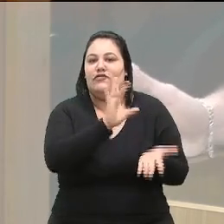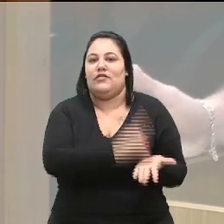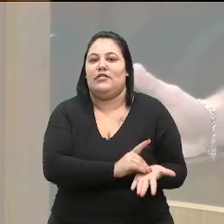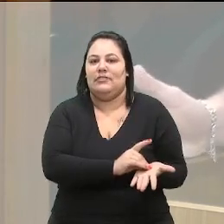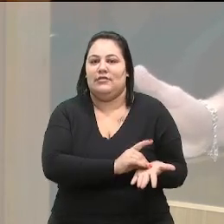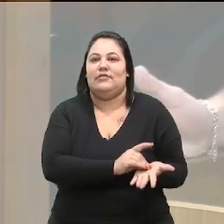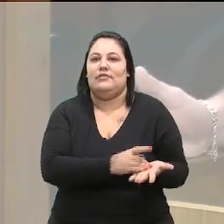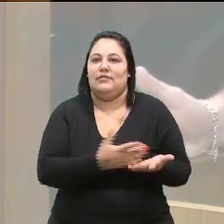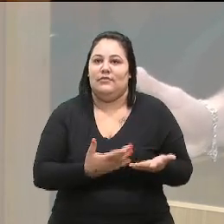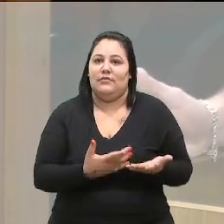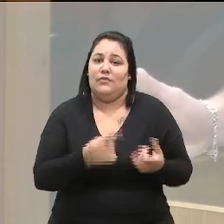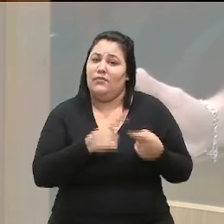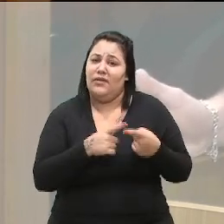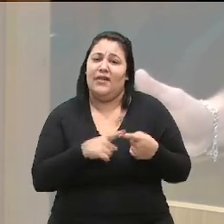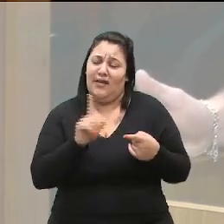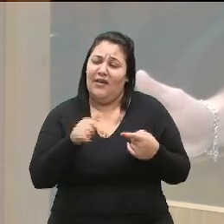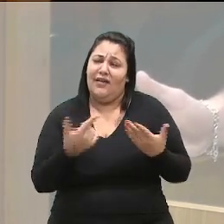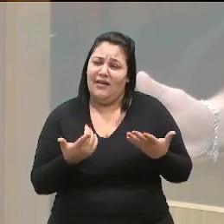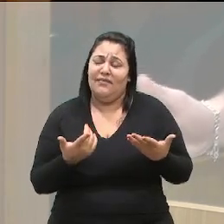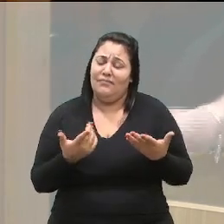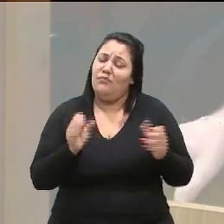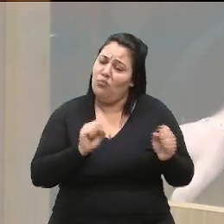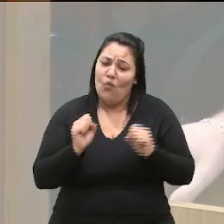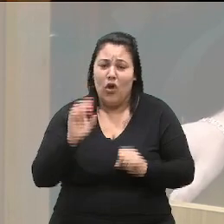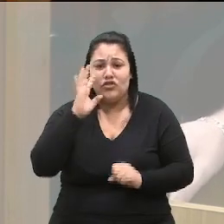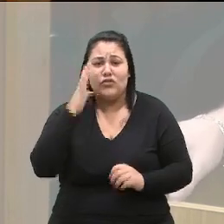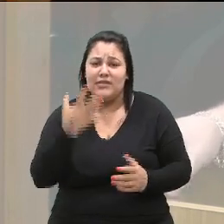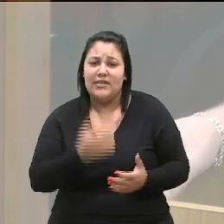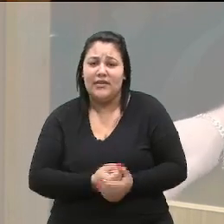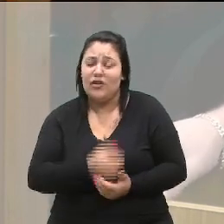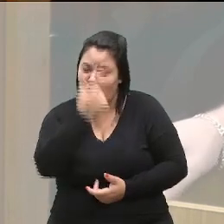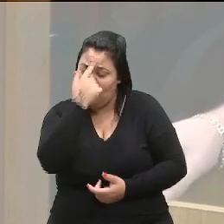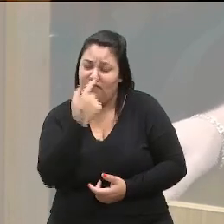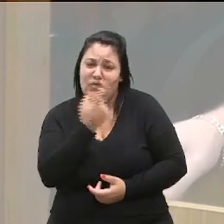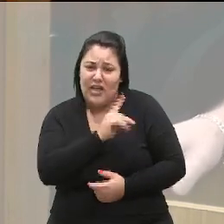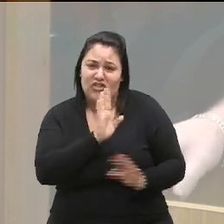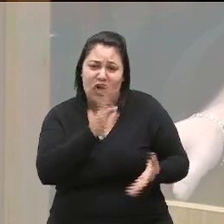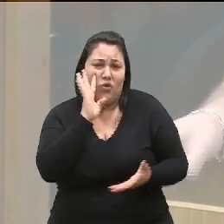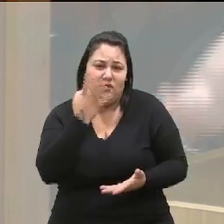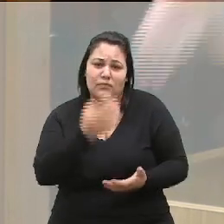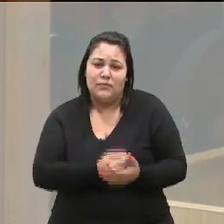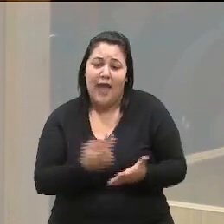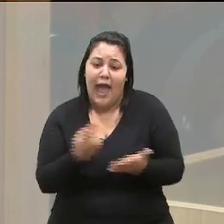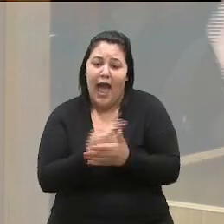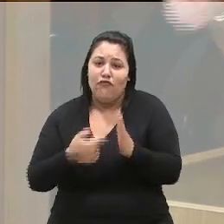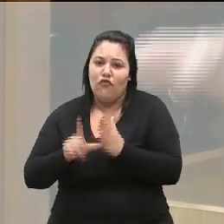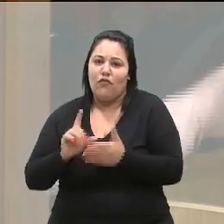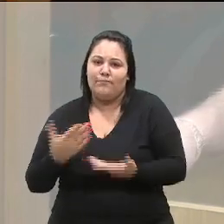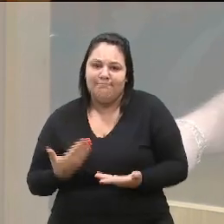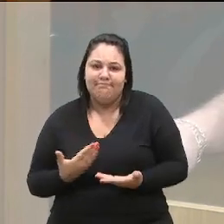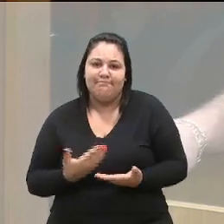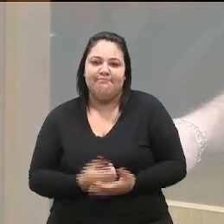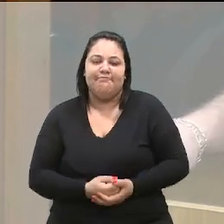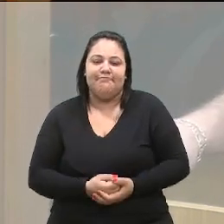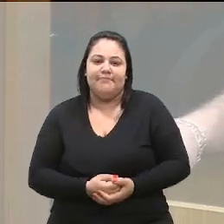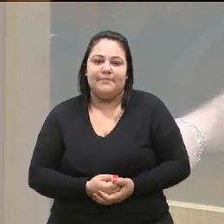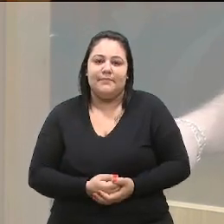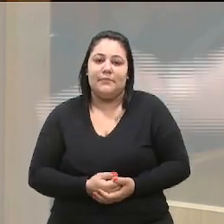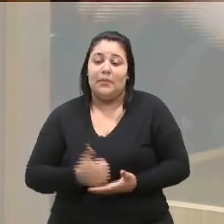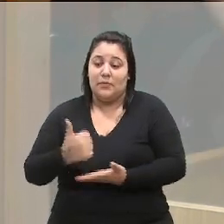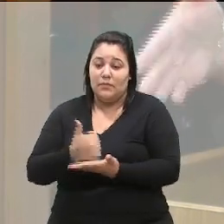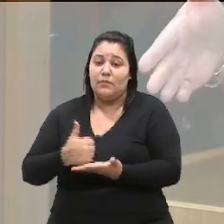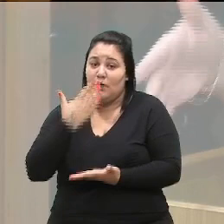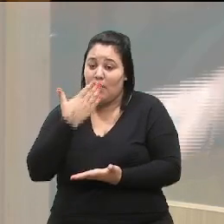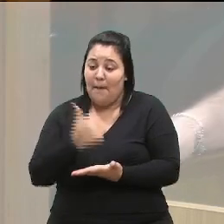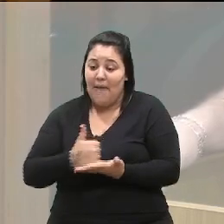discricionário dele então assim e aqui também pedimos pra base do governo estadual